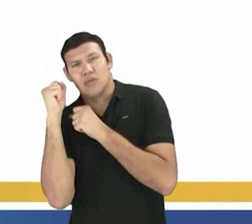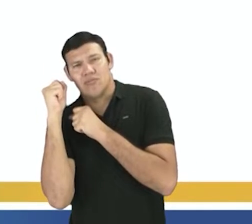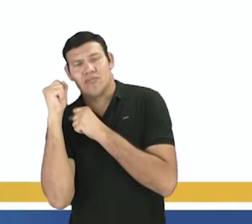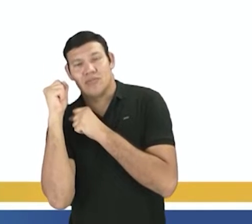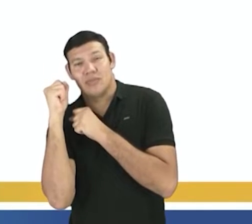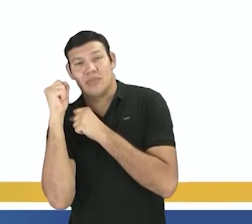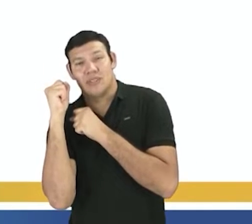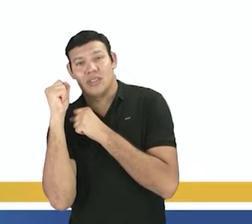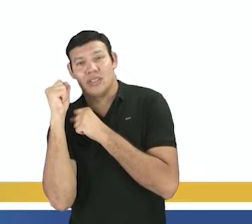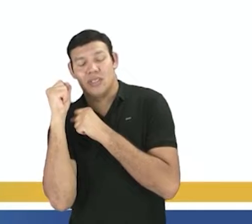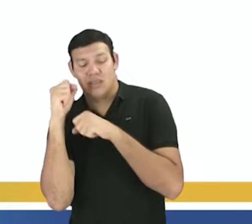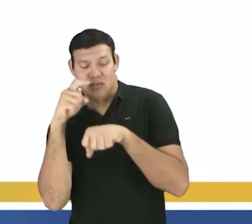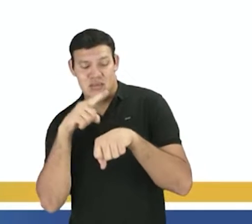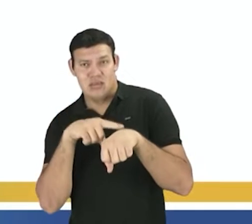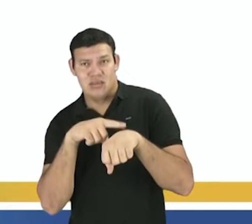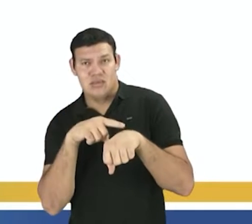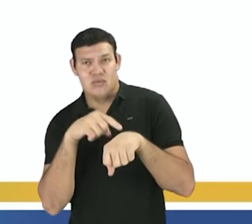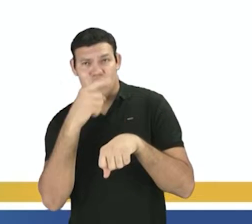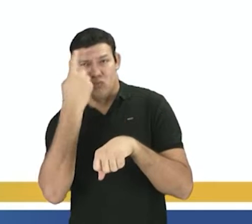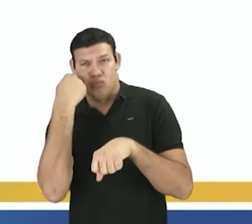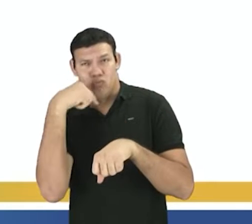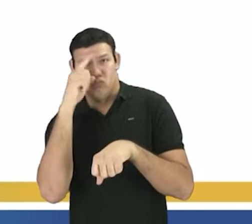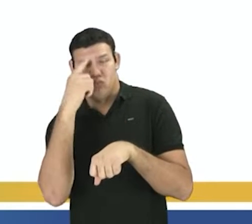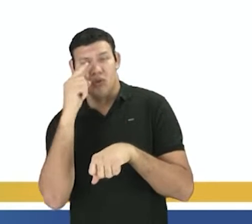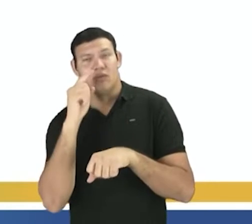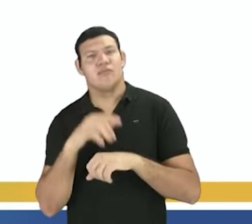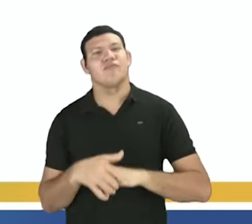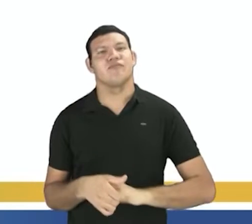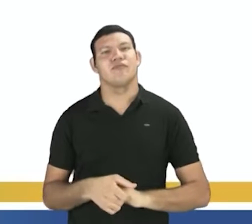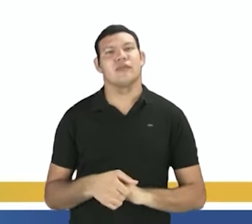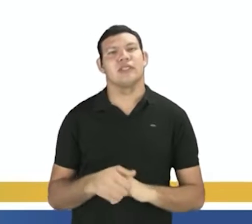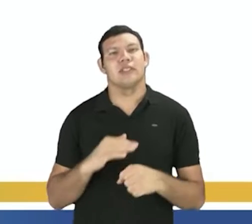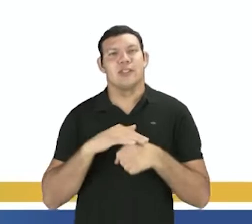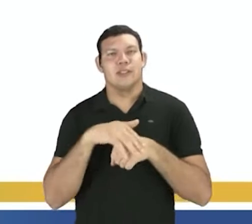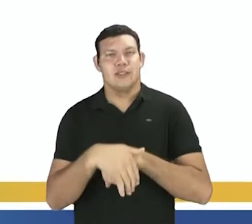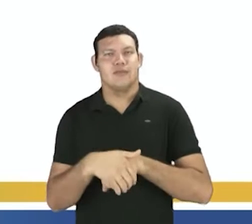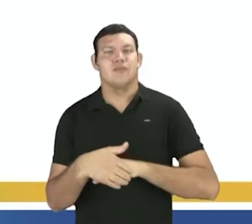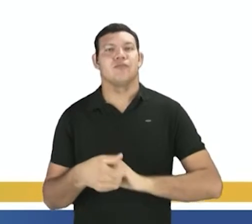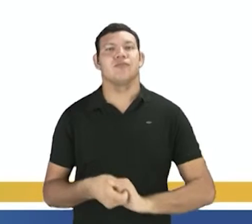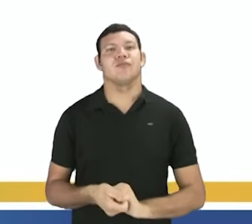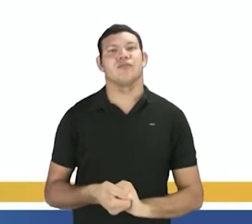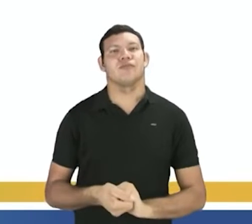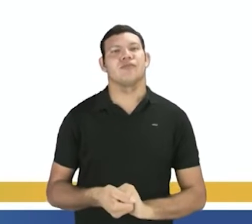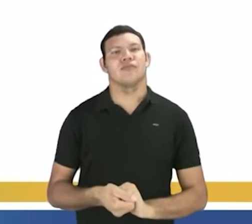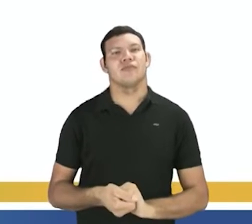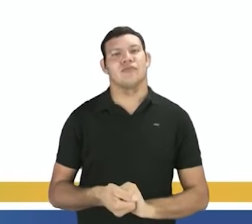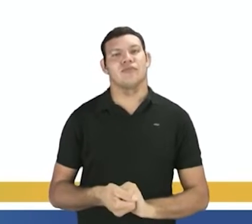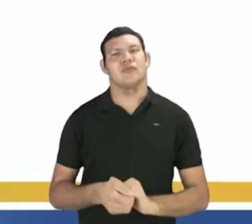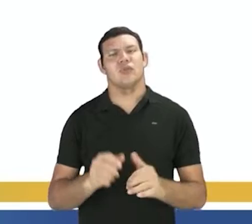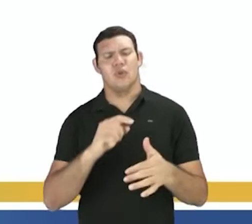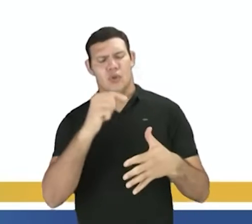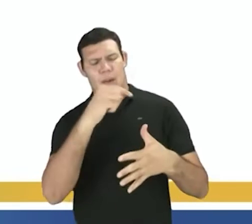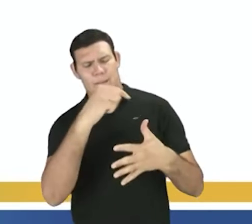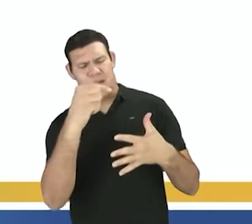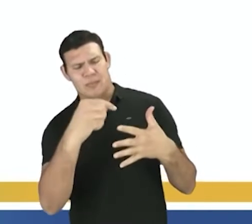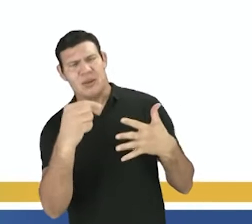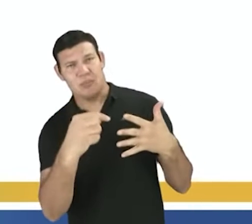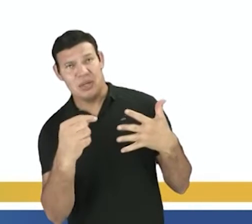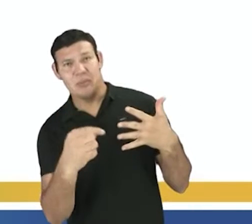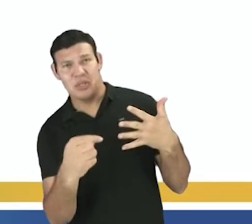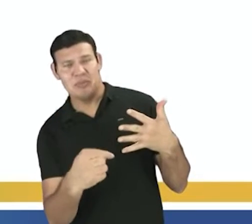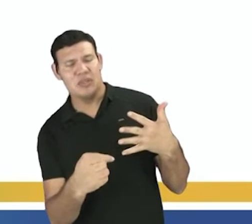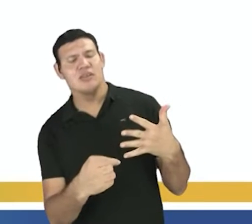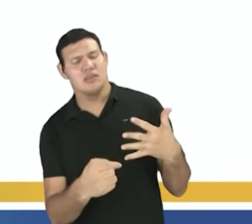mais modifica o advérbio tarde. E assim consecutivamente. Se vocês quiserem ler com